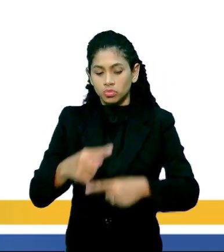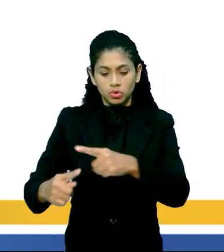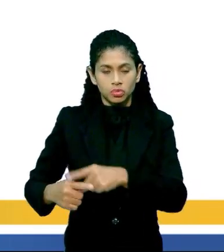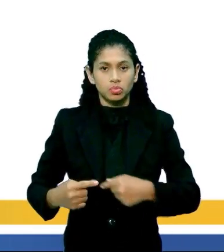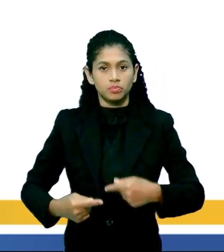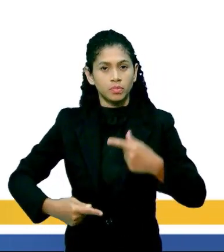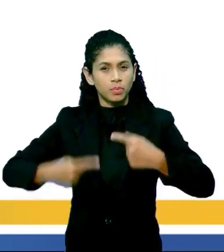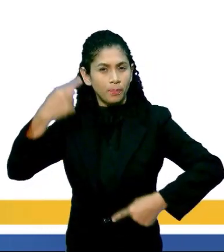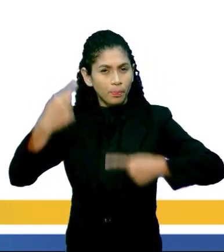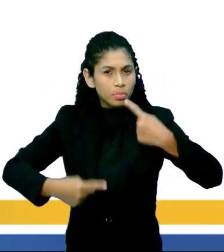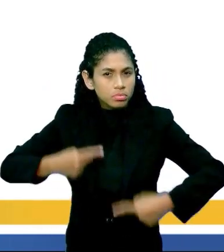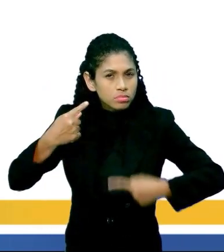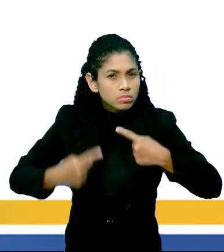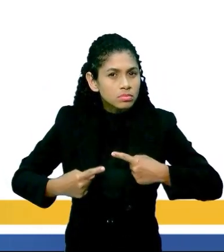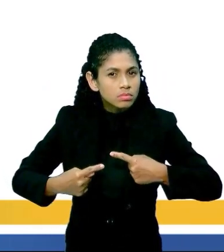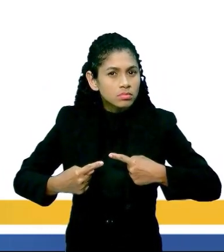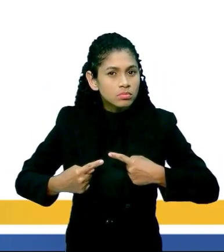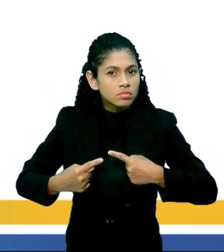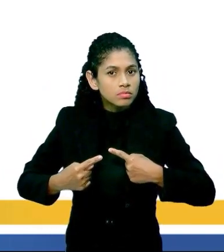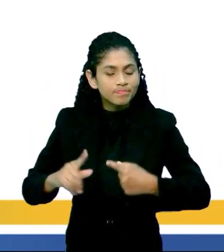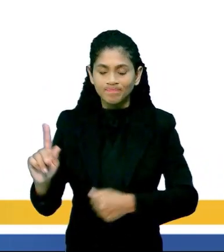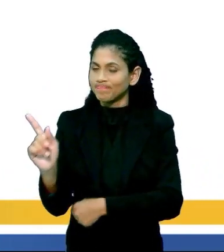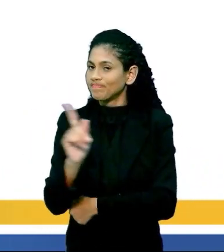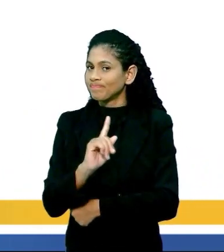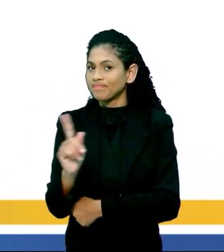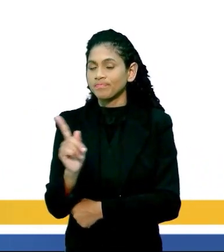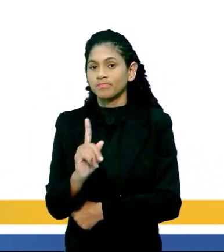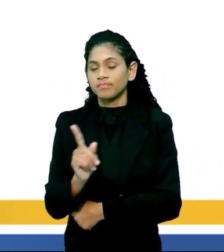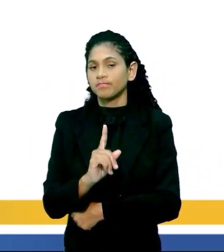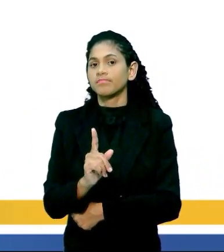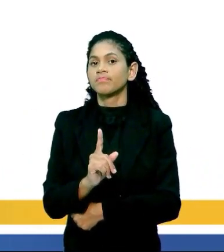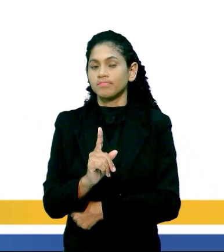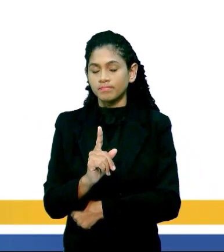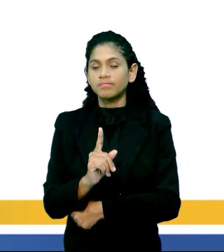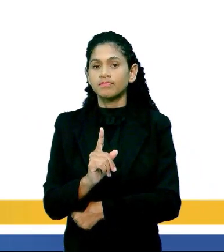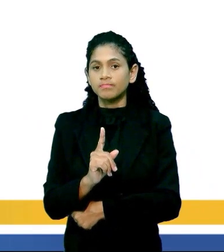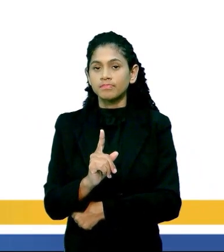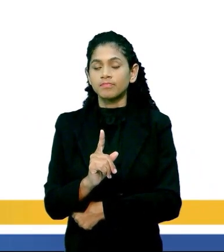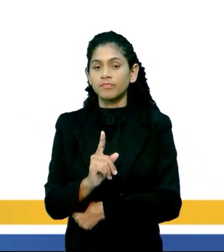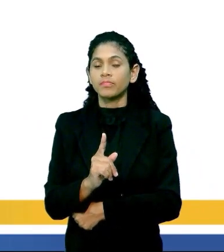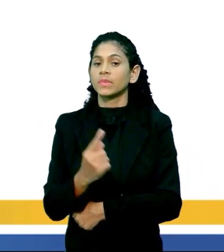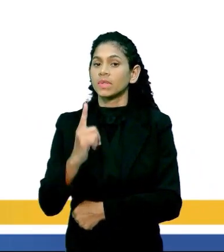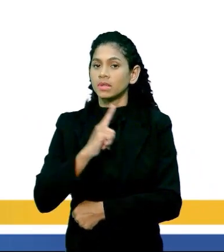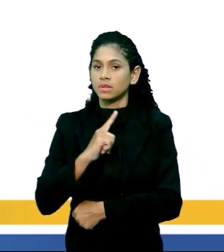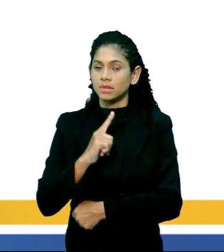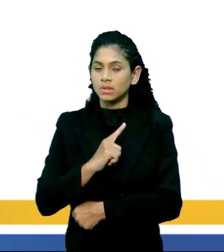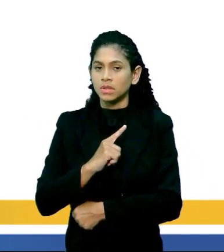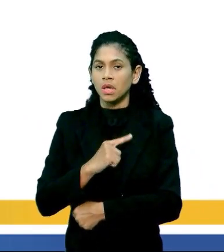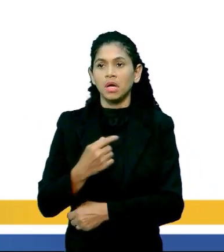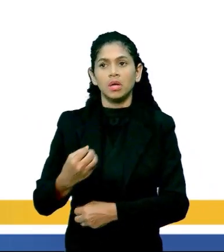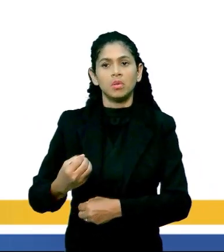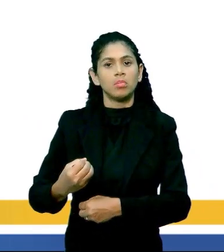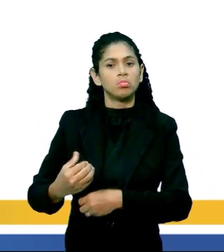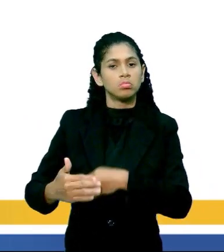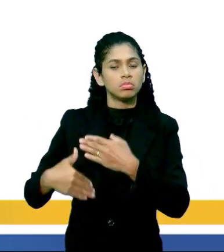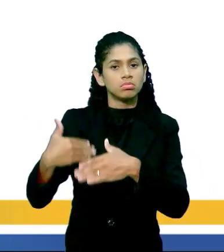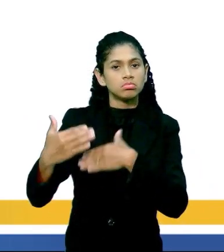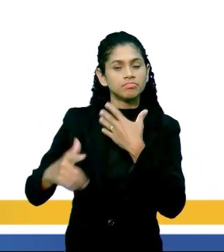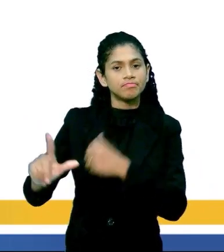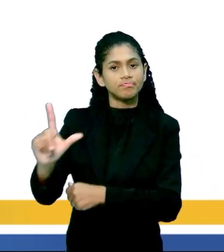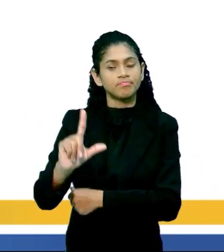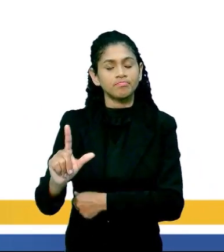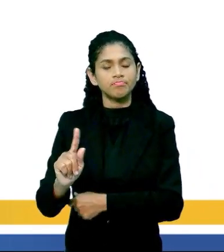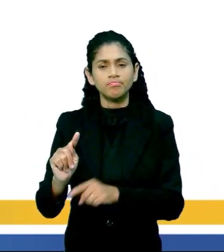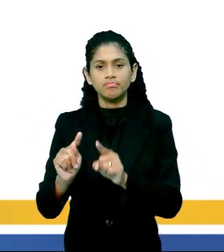gente observa que não é esse o caso. Tudo bem que a gente tem políticos, por exemplo, que tem essa produção literária, mas que